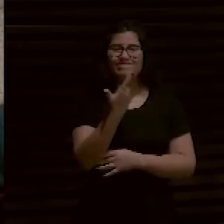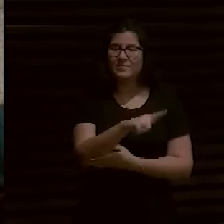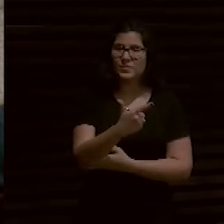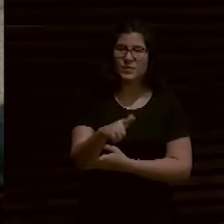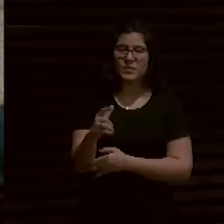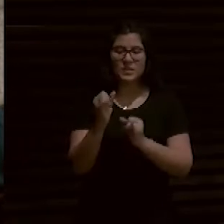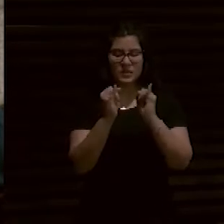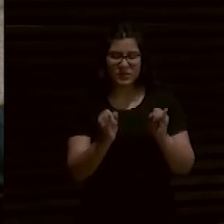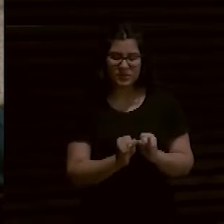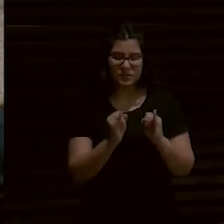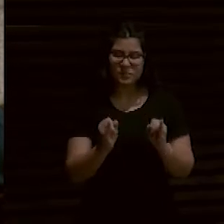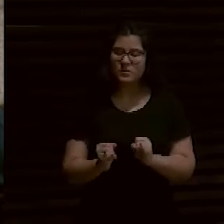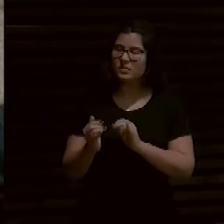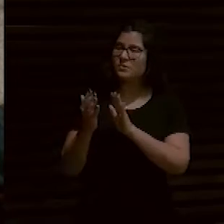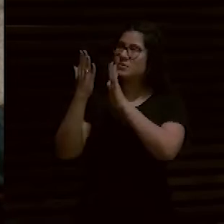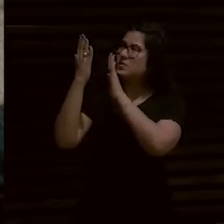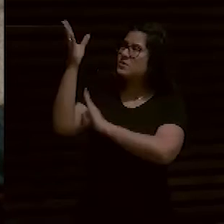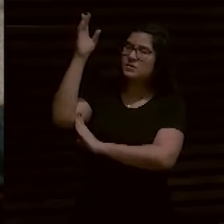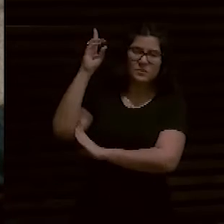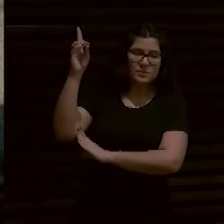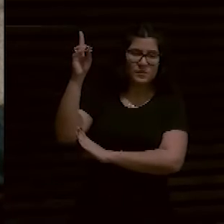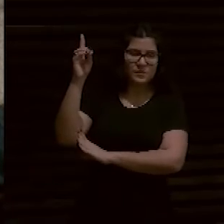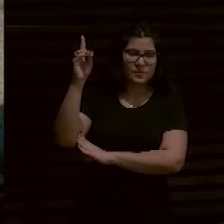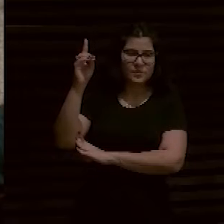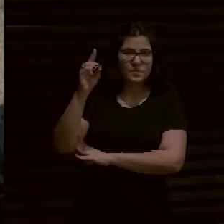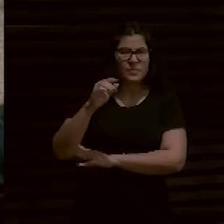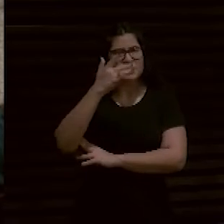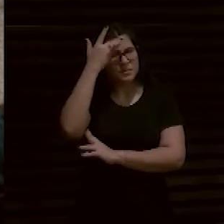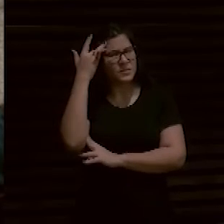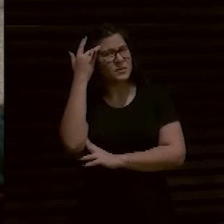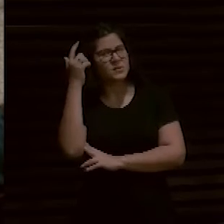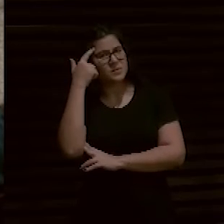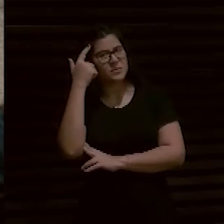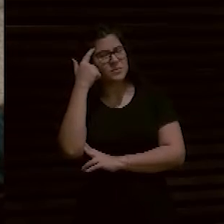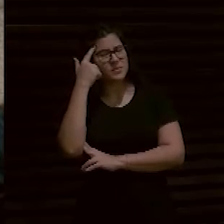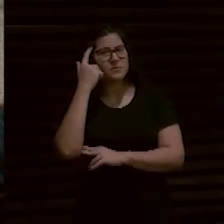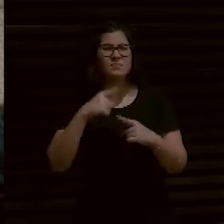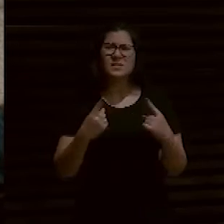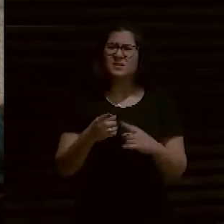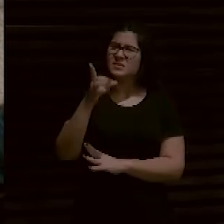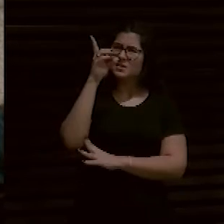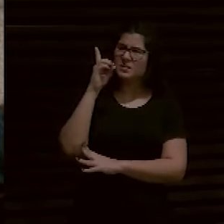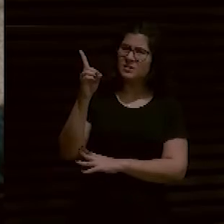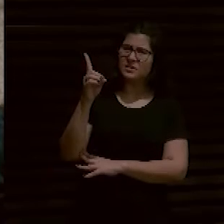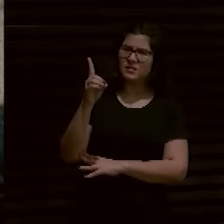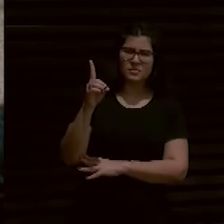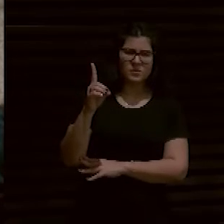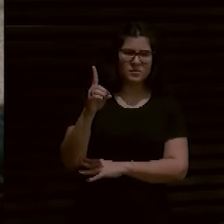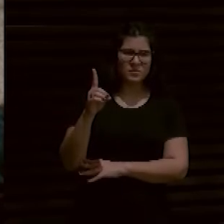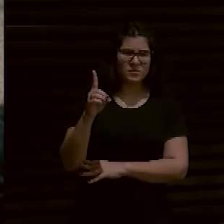de mim. Alguém pode pensar aqui, mas que Deus egoísta?